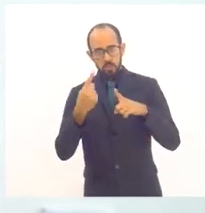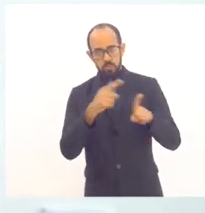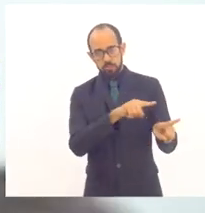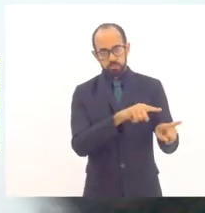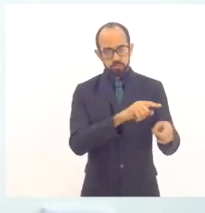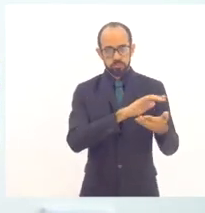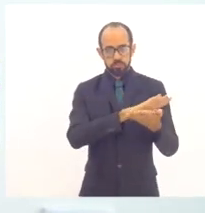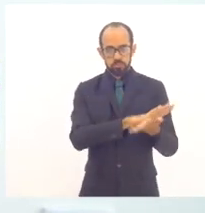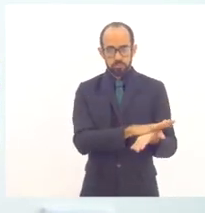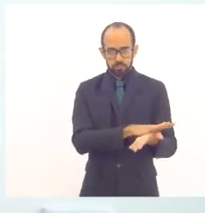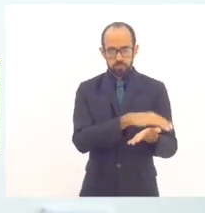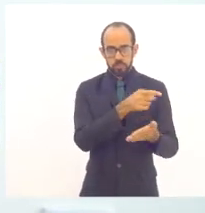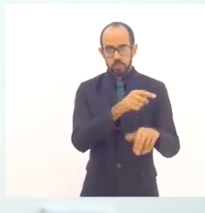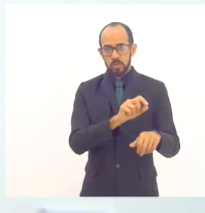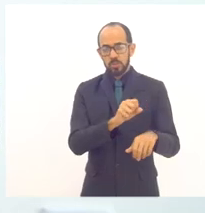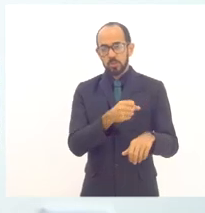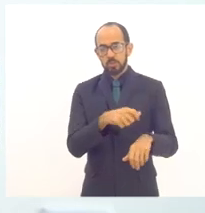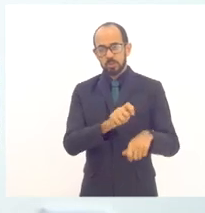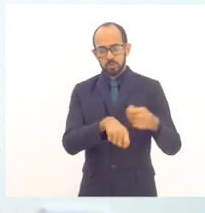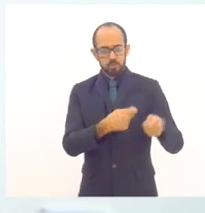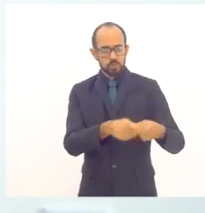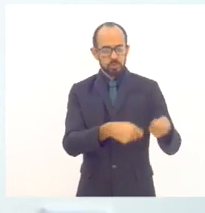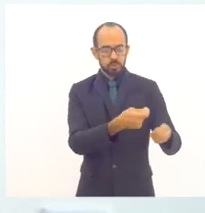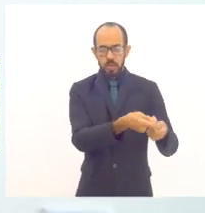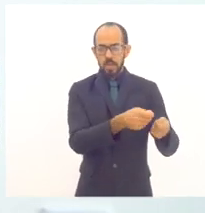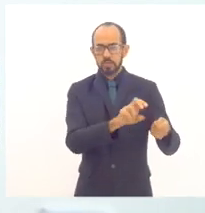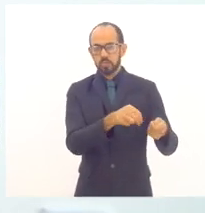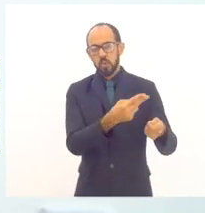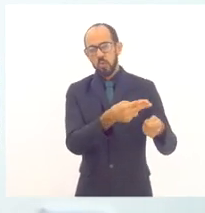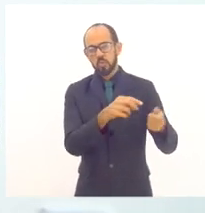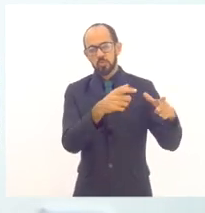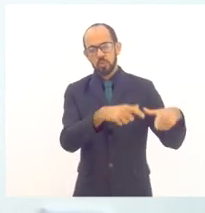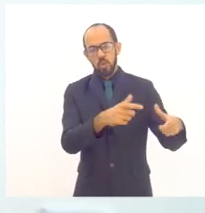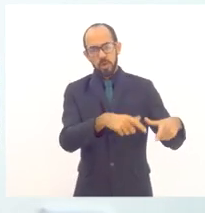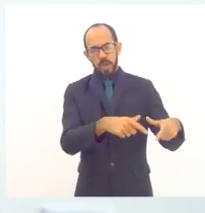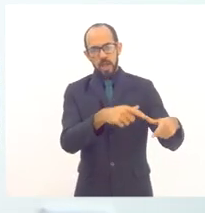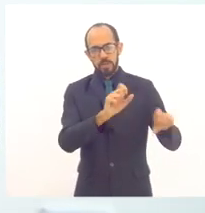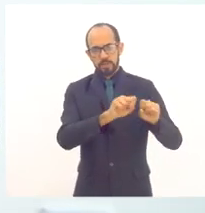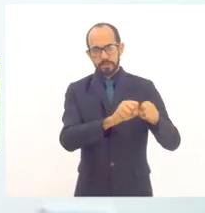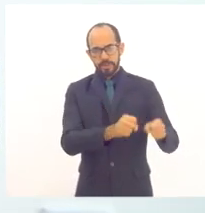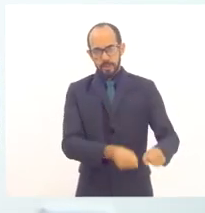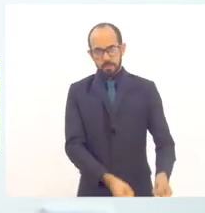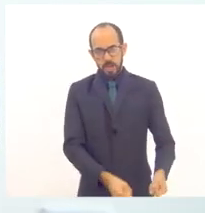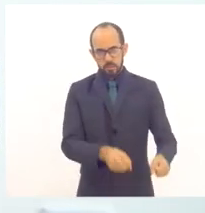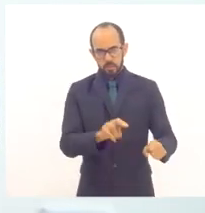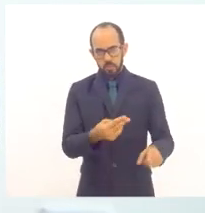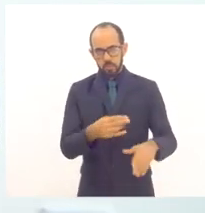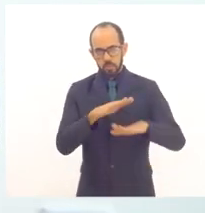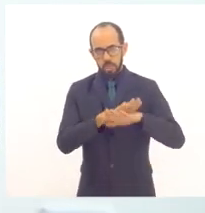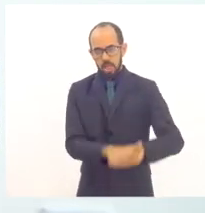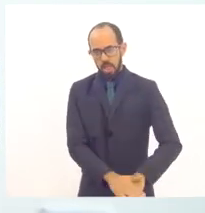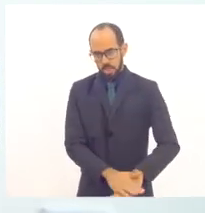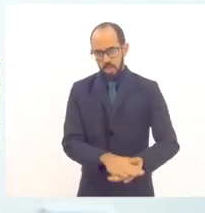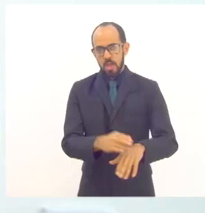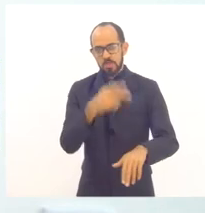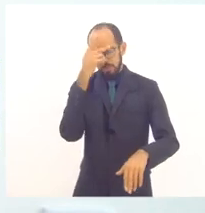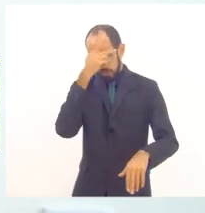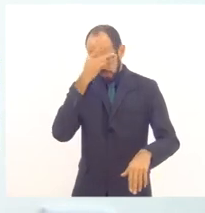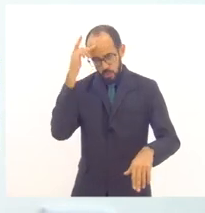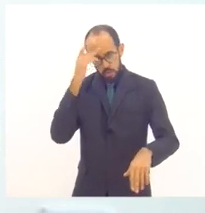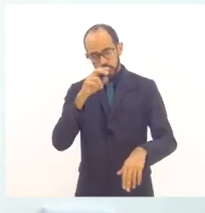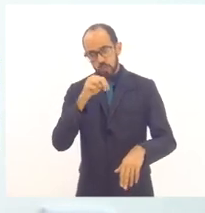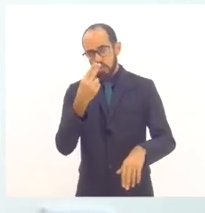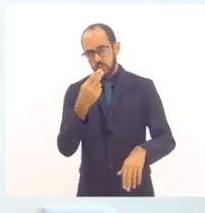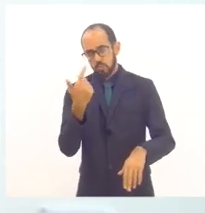tem seus símbolos depredados, ou quando as pessoas são humilhadas ou desrespeitadas pela